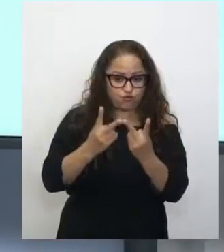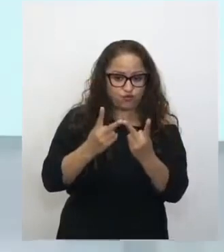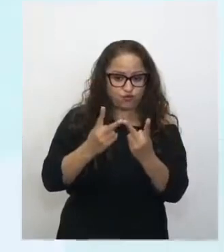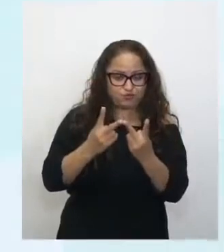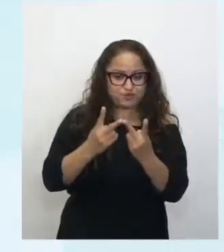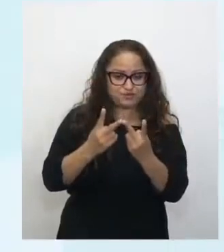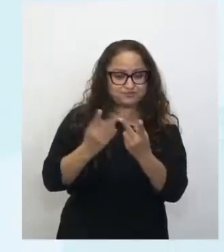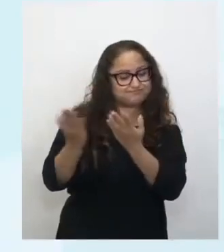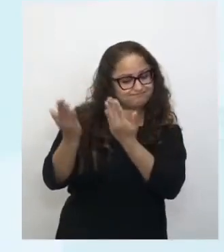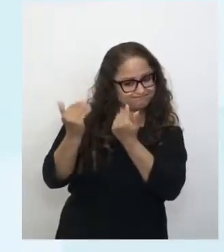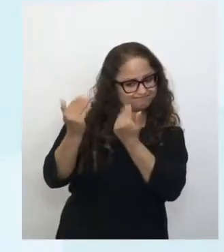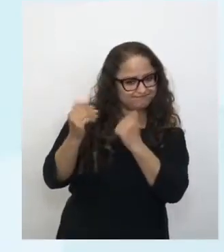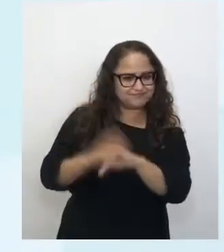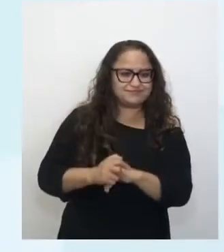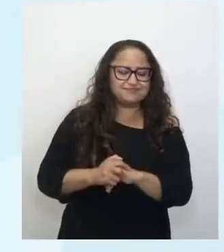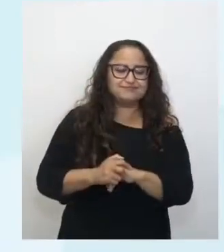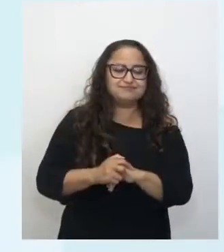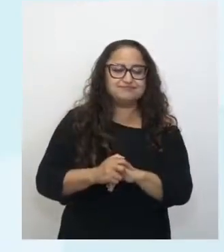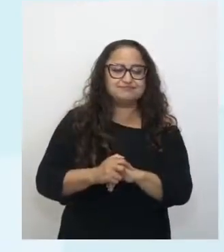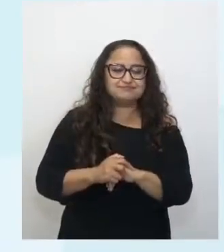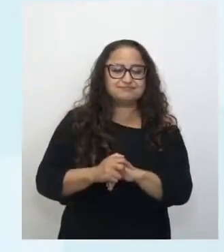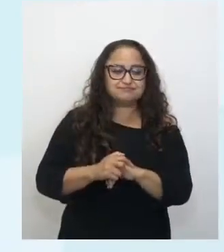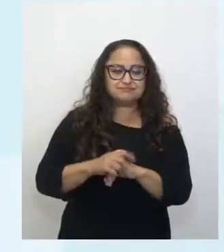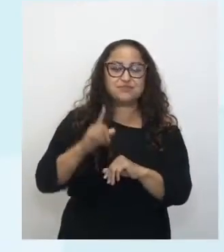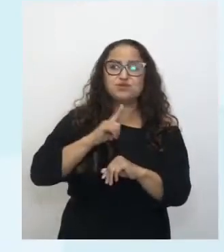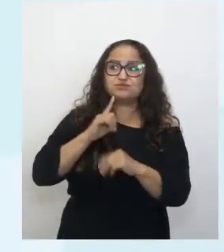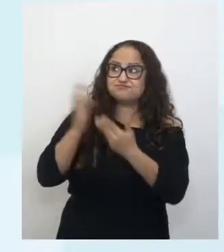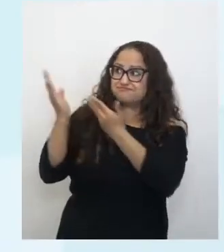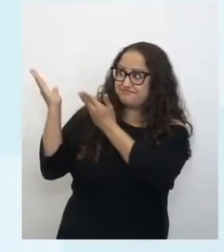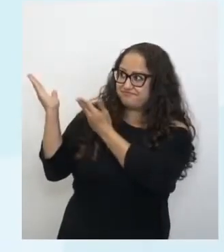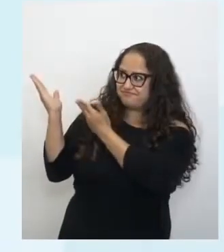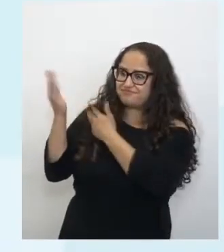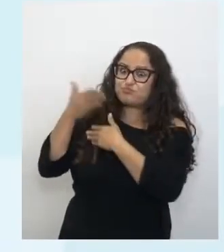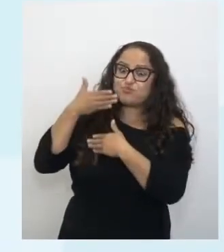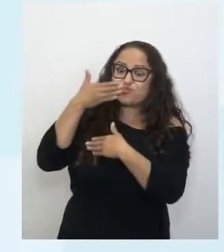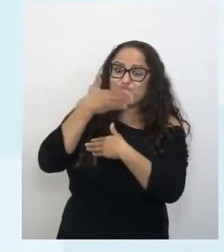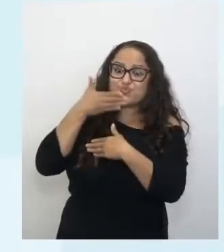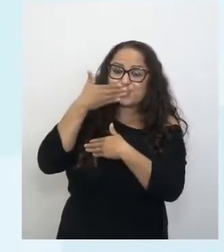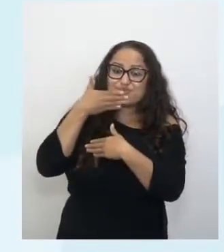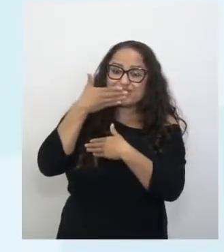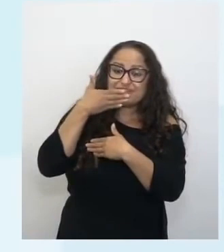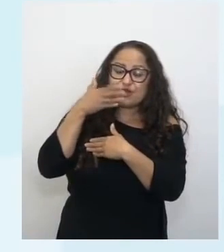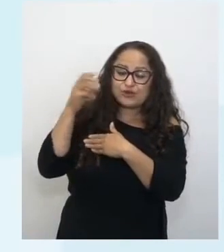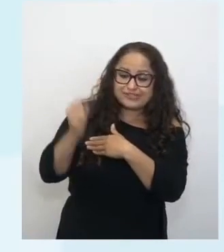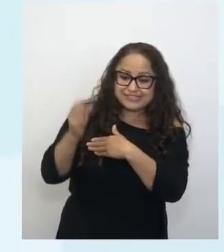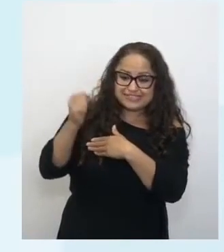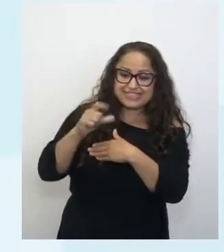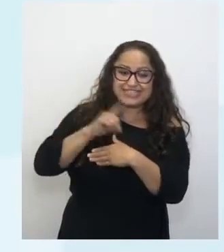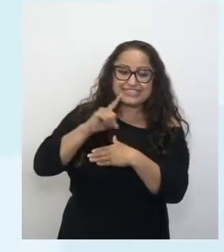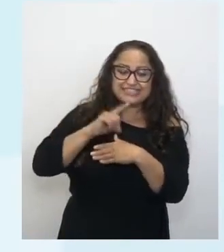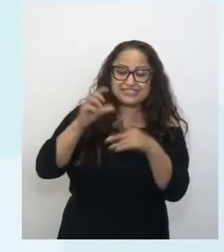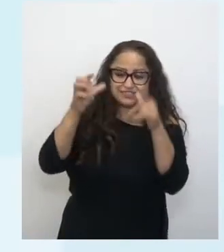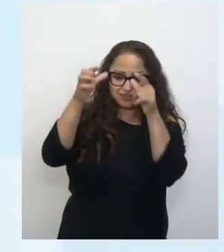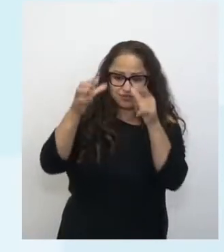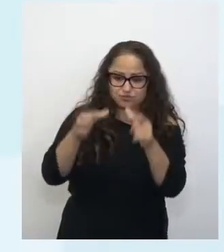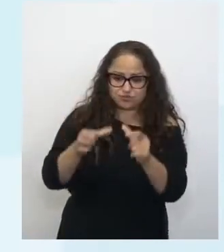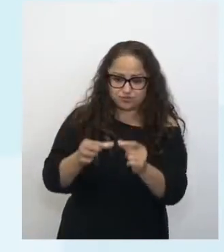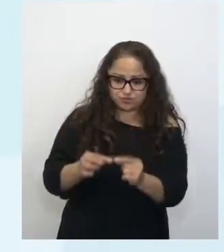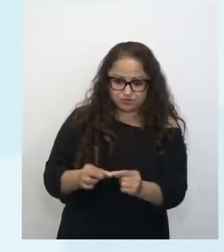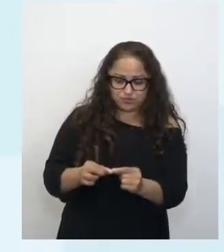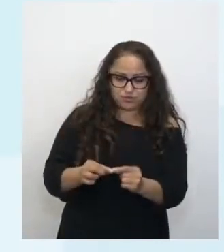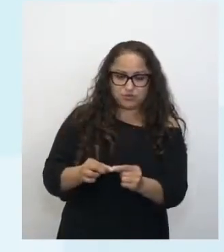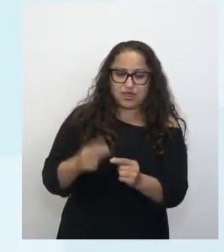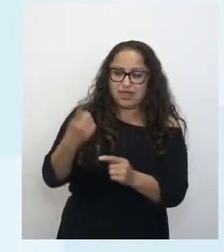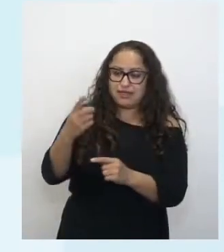certo então vem aqui comigo a casquinha cheia com doce de leite tem formato de cone com 10cm